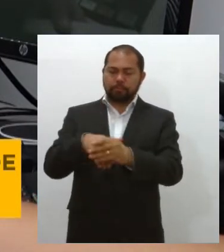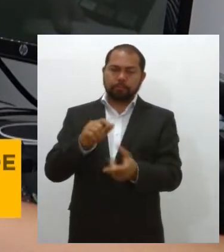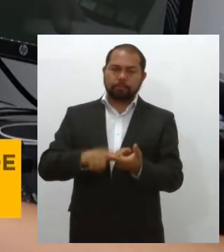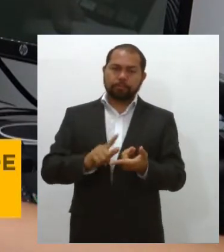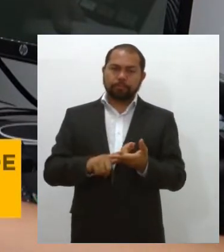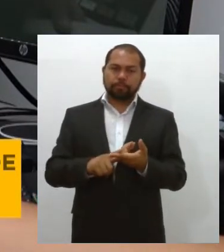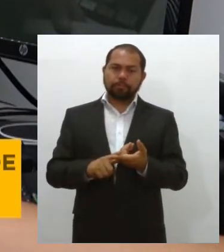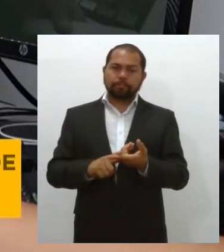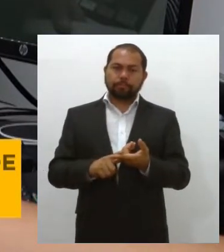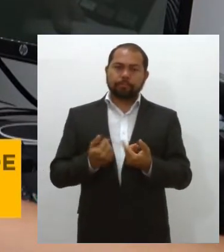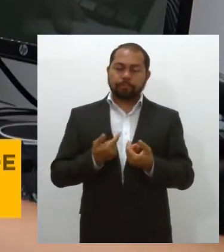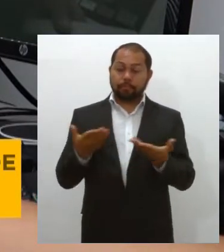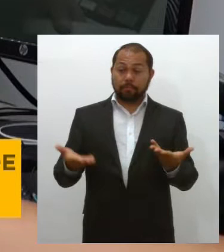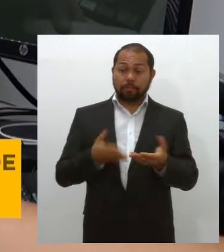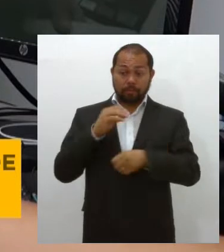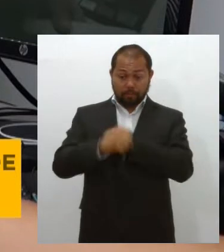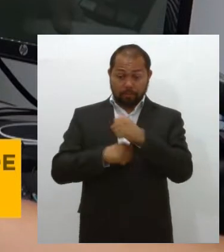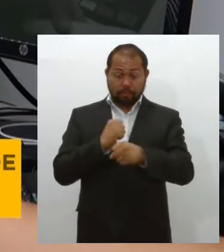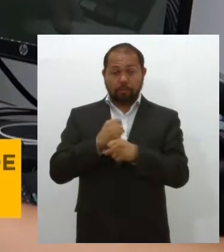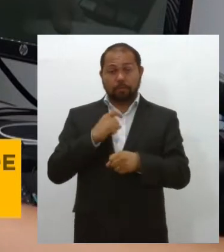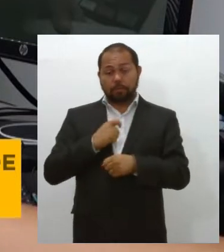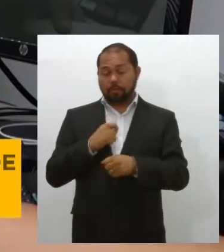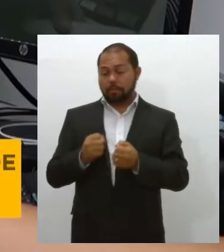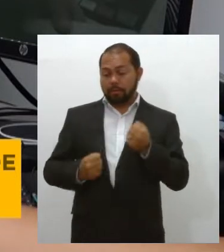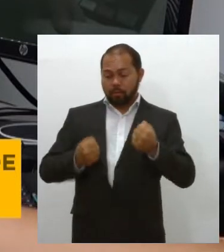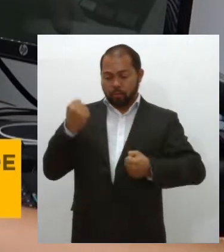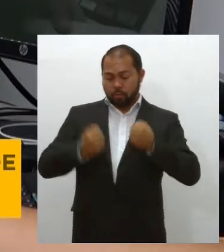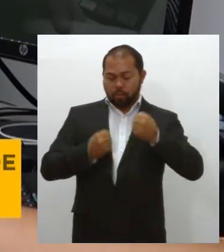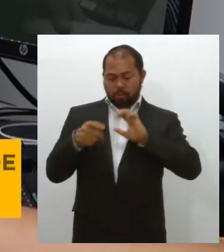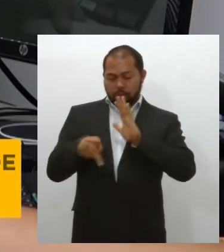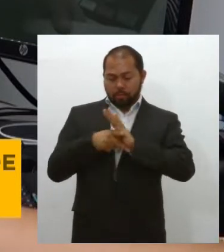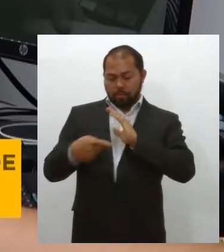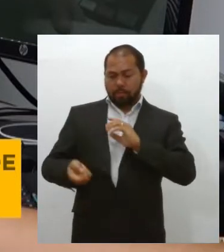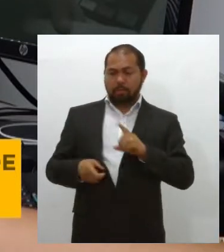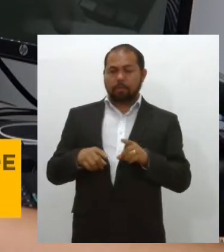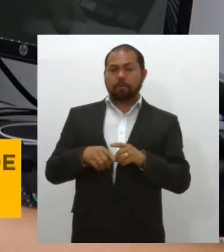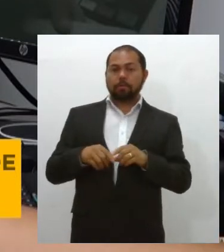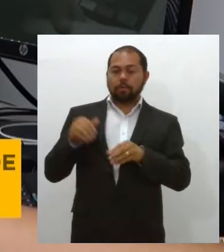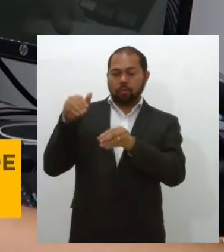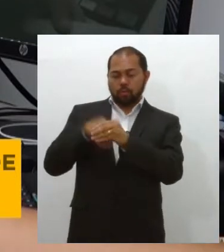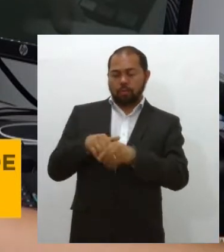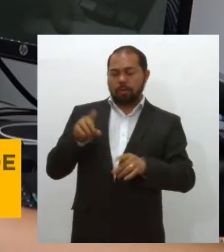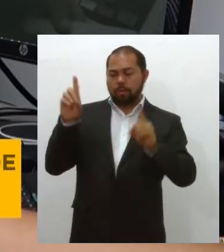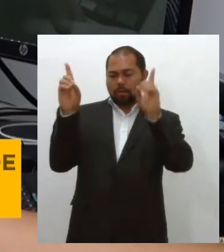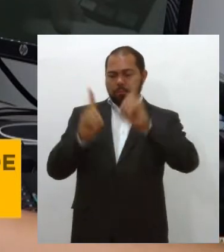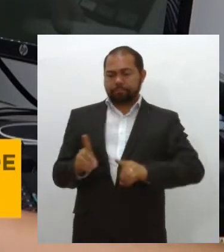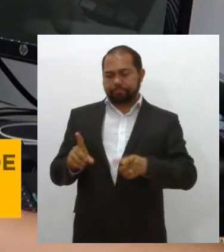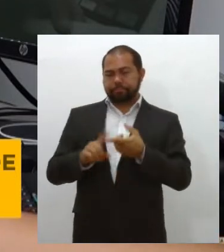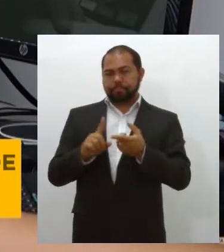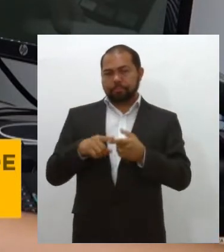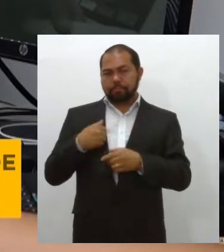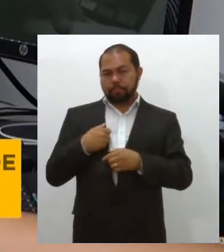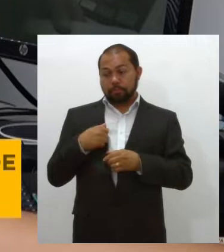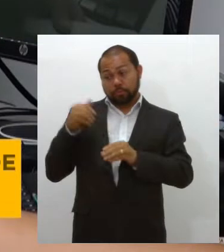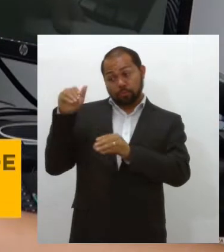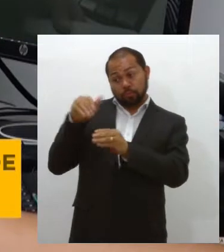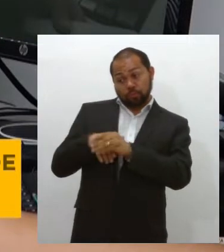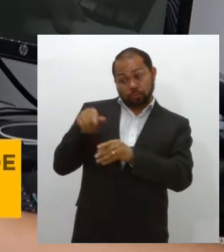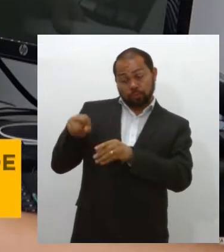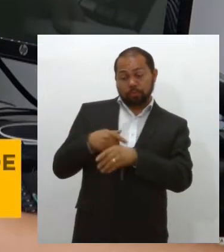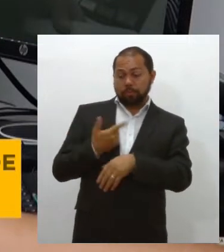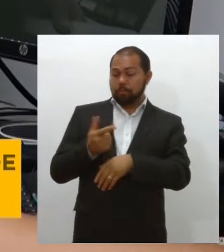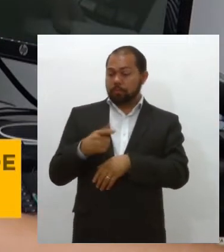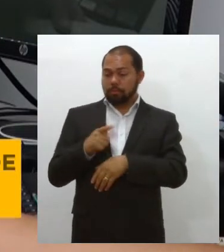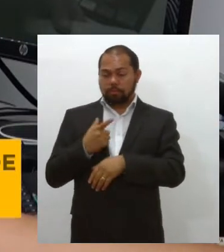neste ano, o transporte do eleitor com deficiência. Esse eleitor que, inclusive, não tem condição de